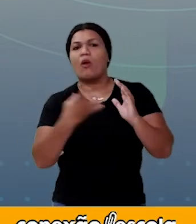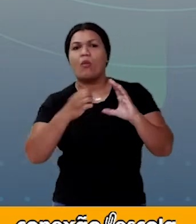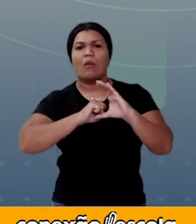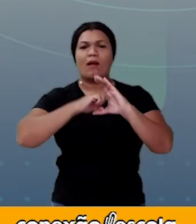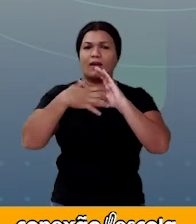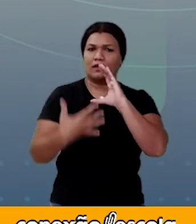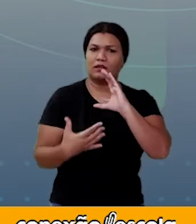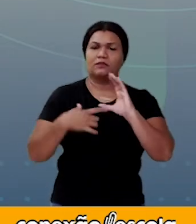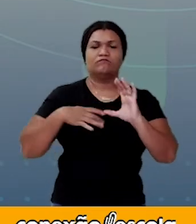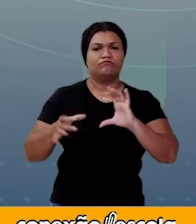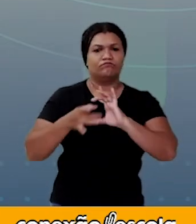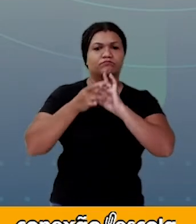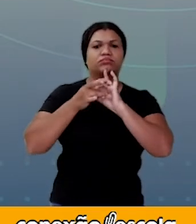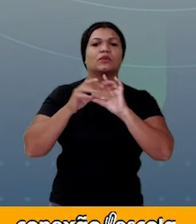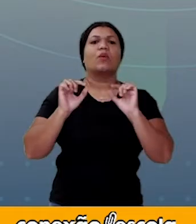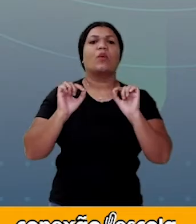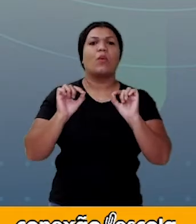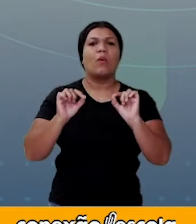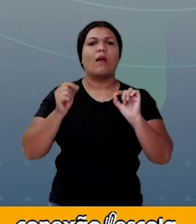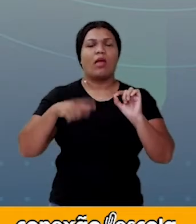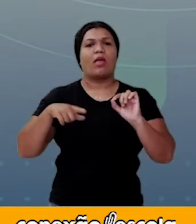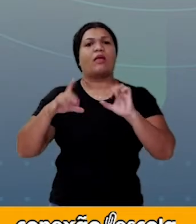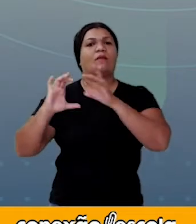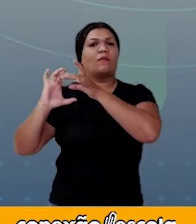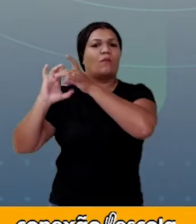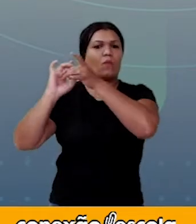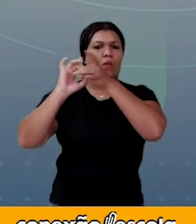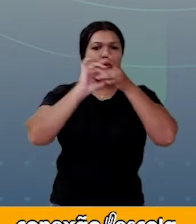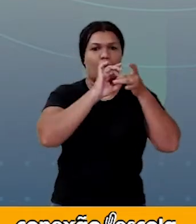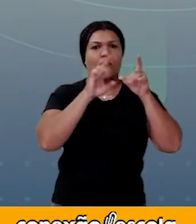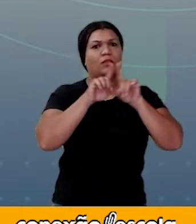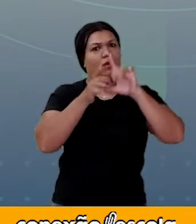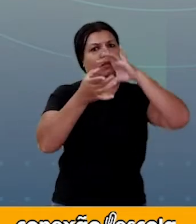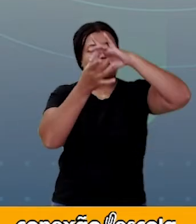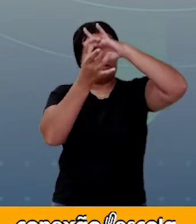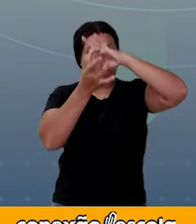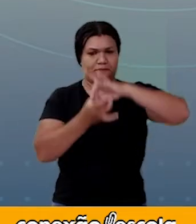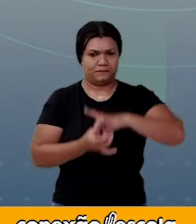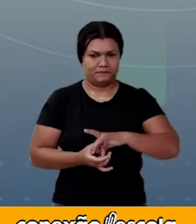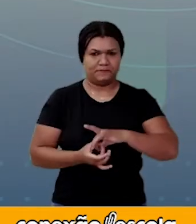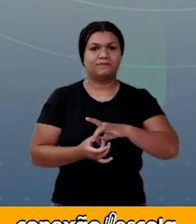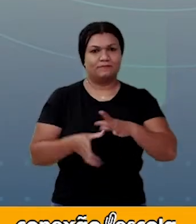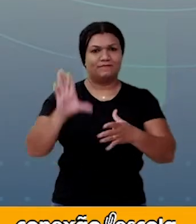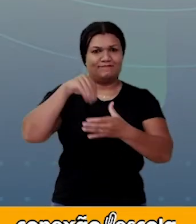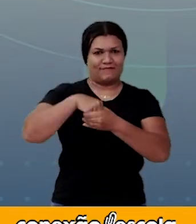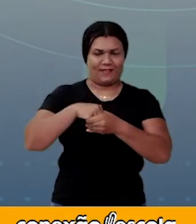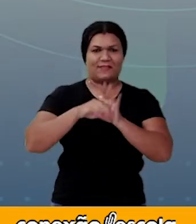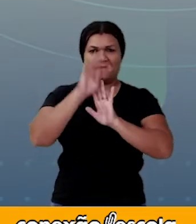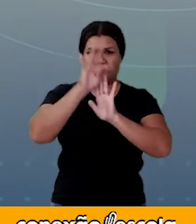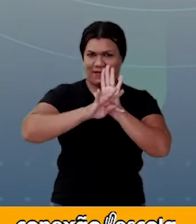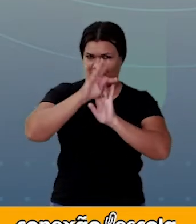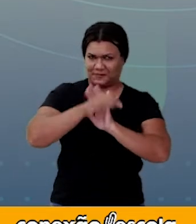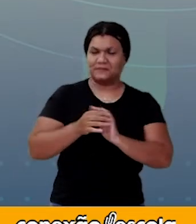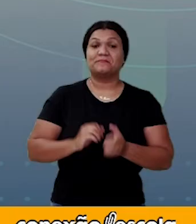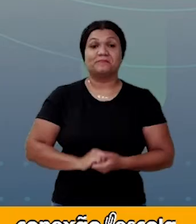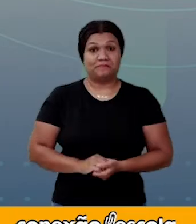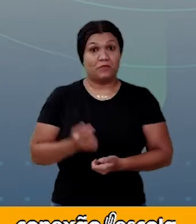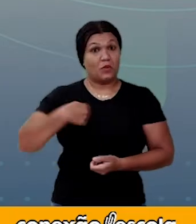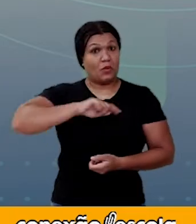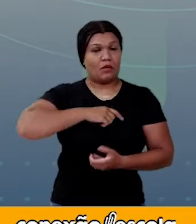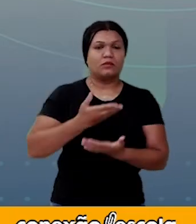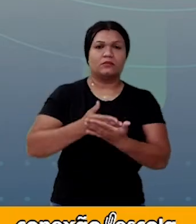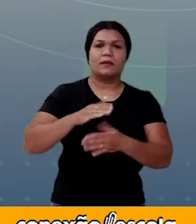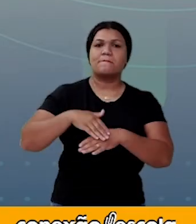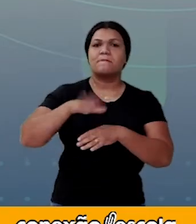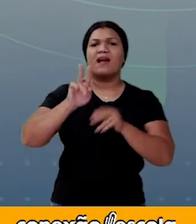estão associados à coesão e à coerência desse texto. Nós vamos estudar um pouquinho